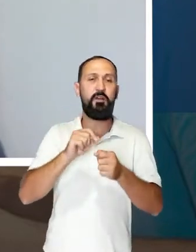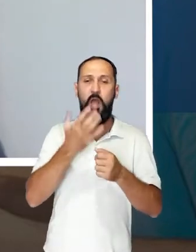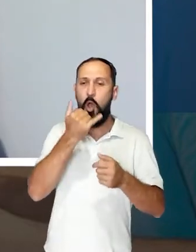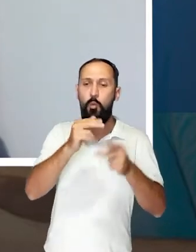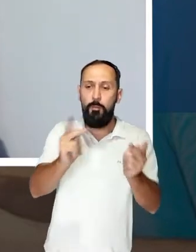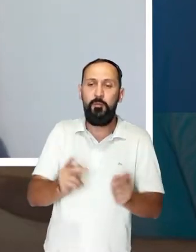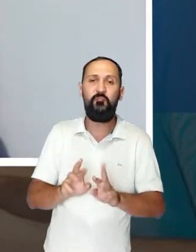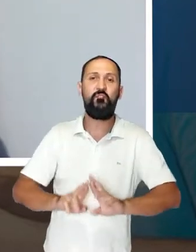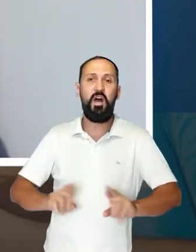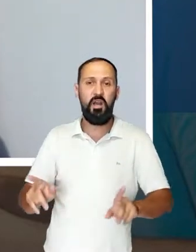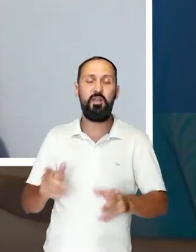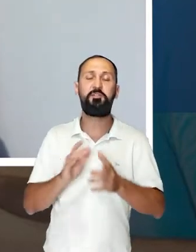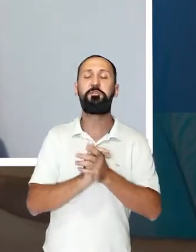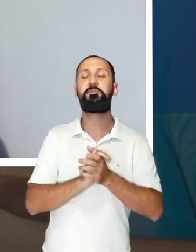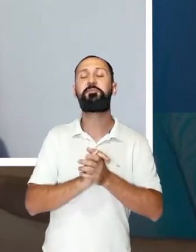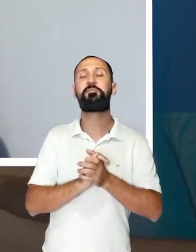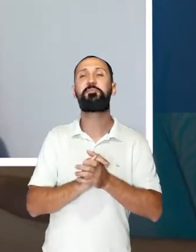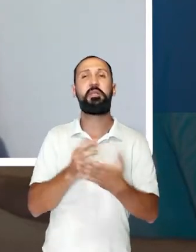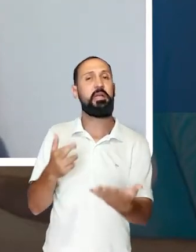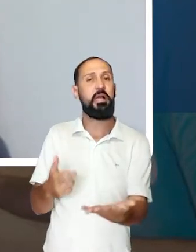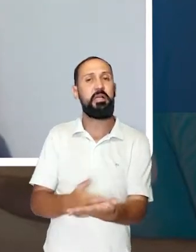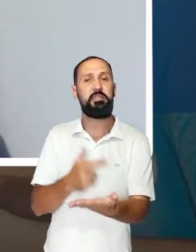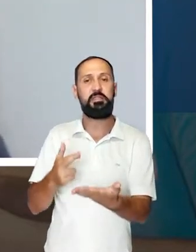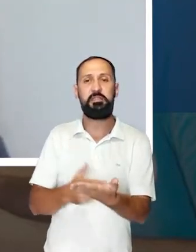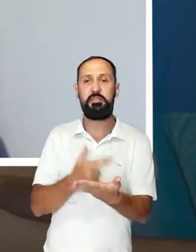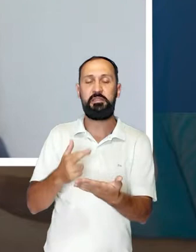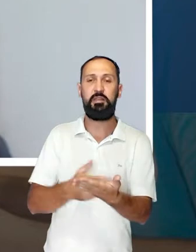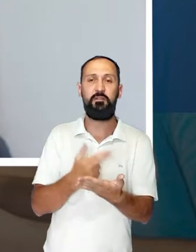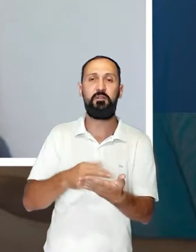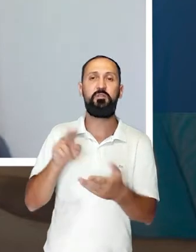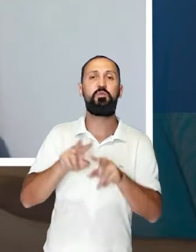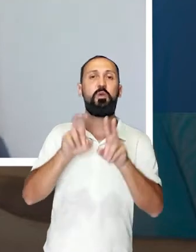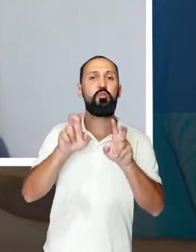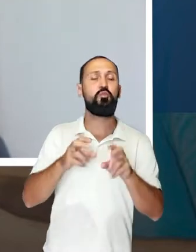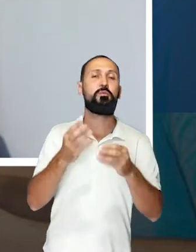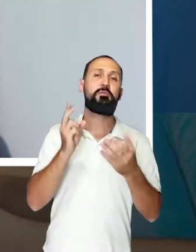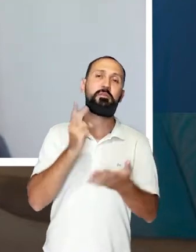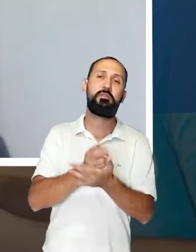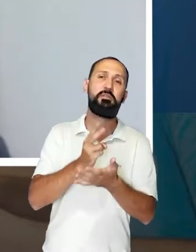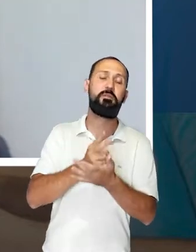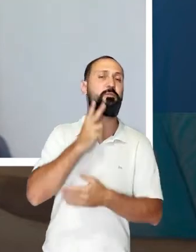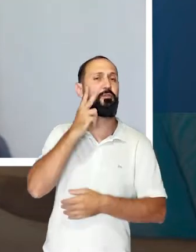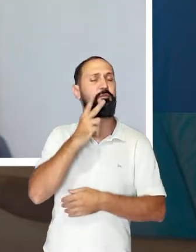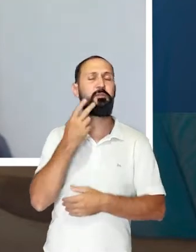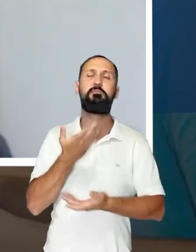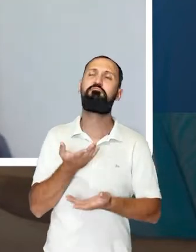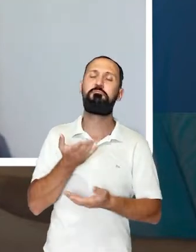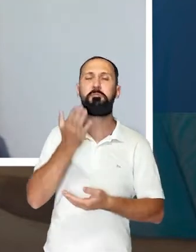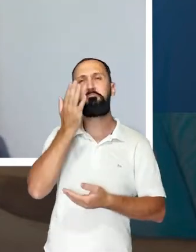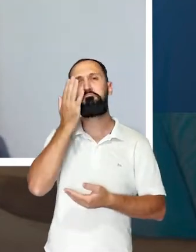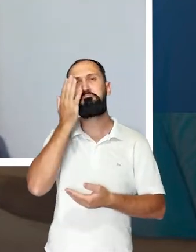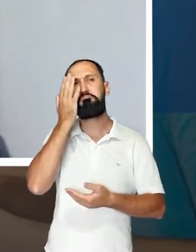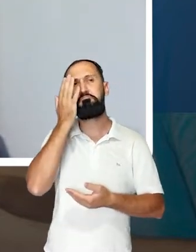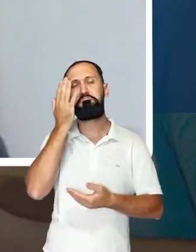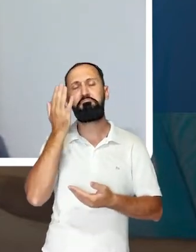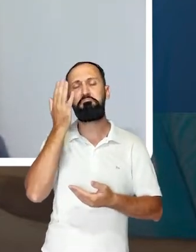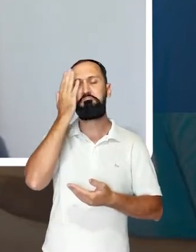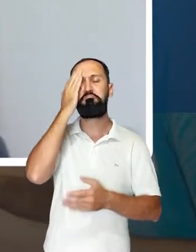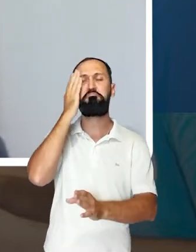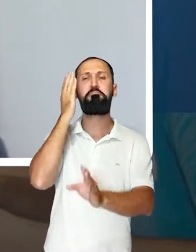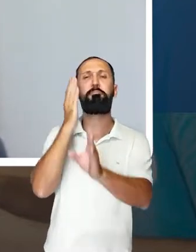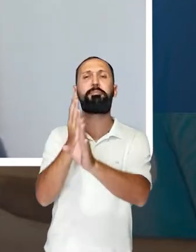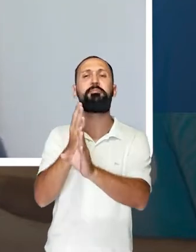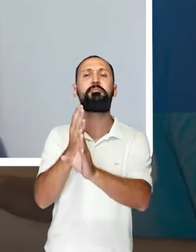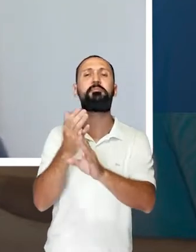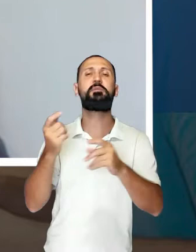semana um prato novo, e as revistas sempre falavam um pouco de vinho. E eu descobri